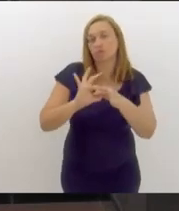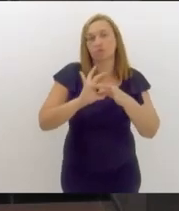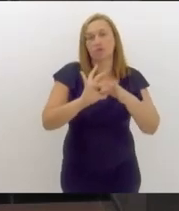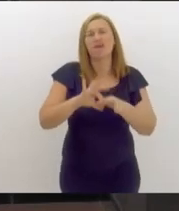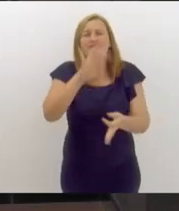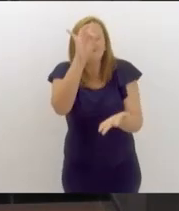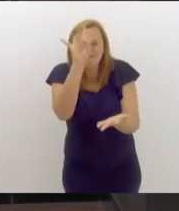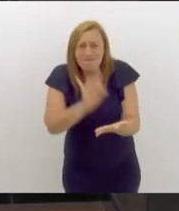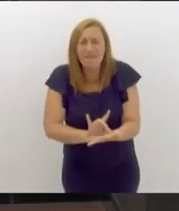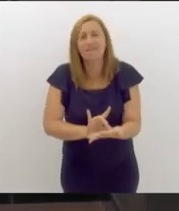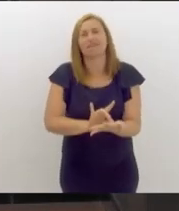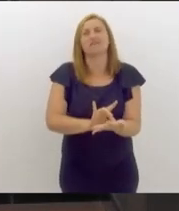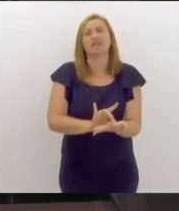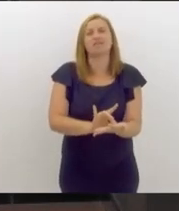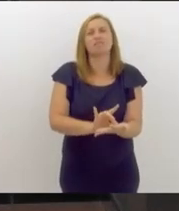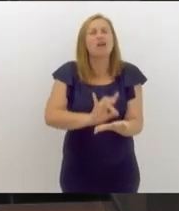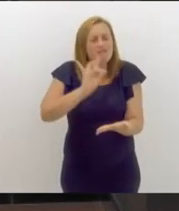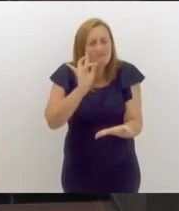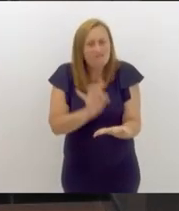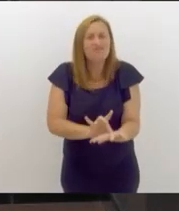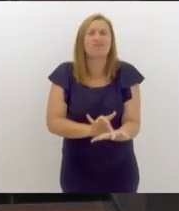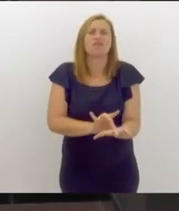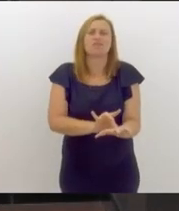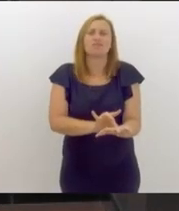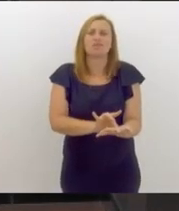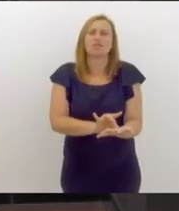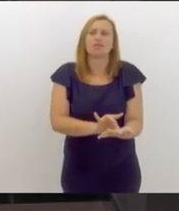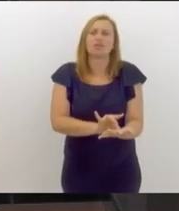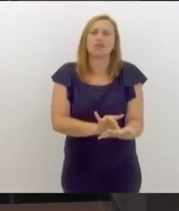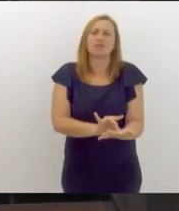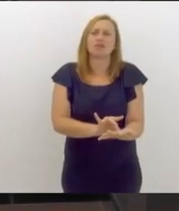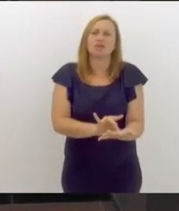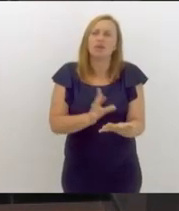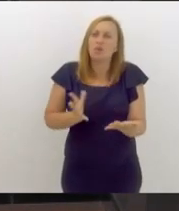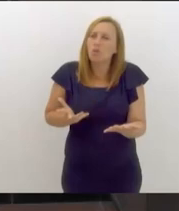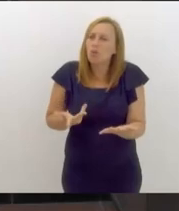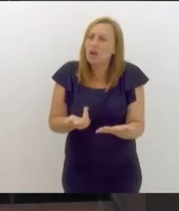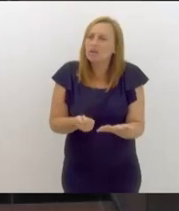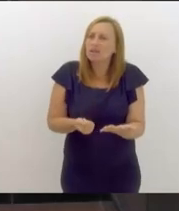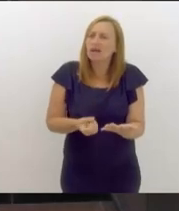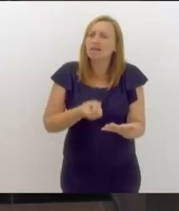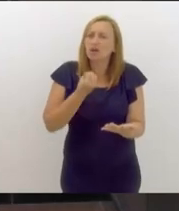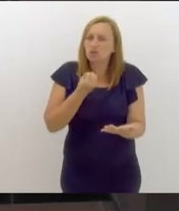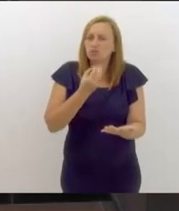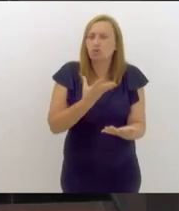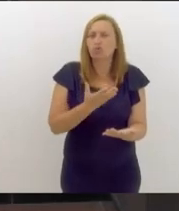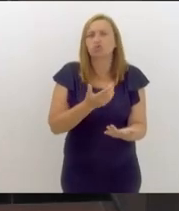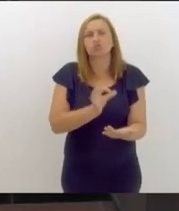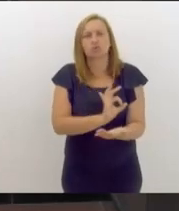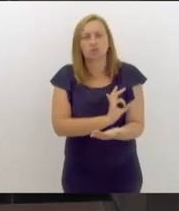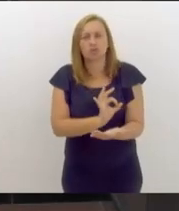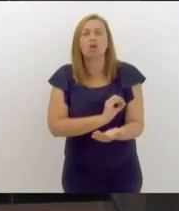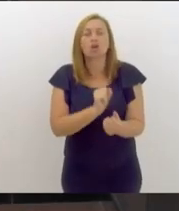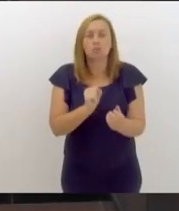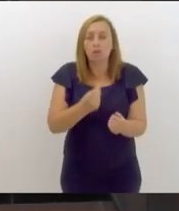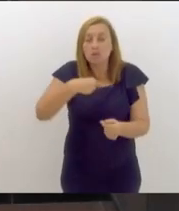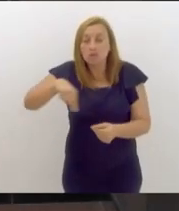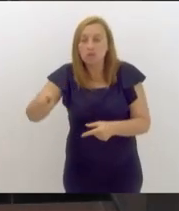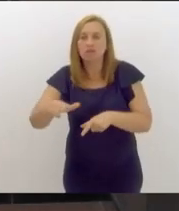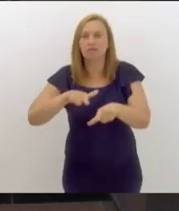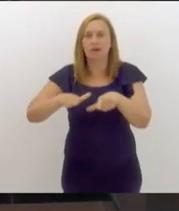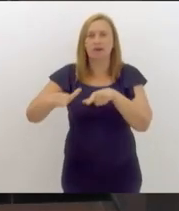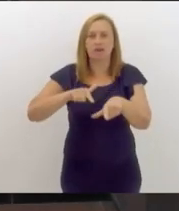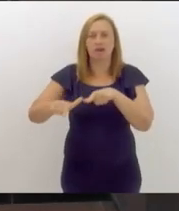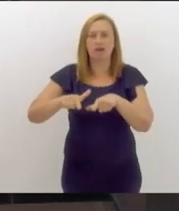Realmente realmente dá condições aos bons policiais para que possam Ir para Rua